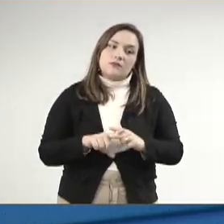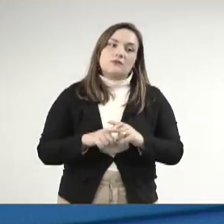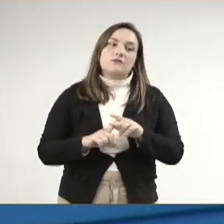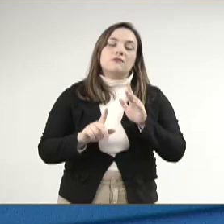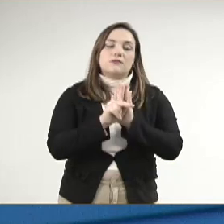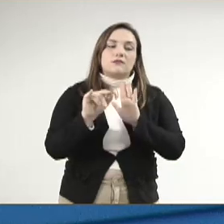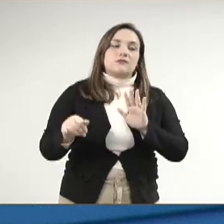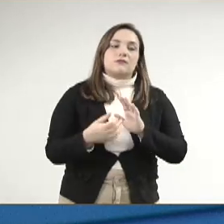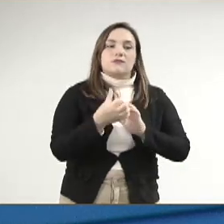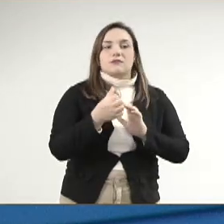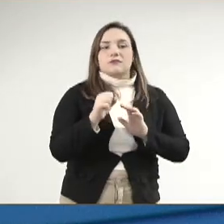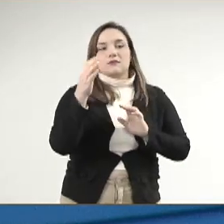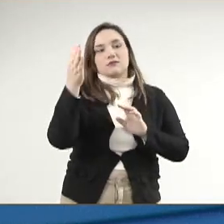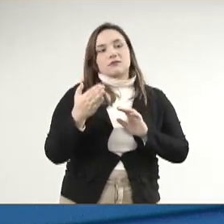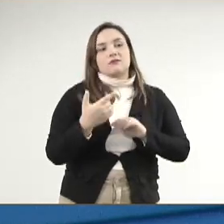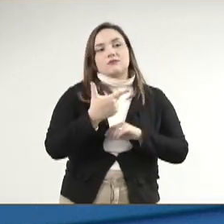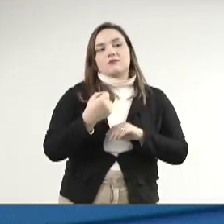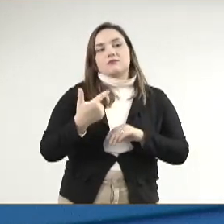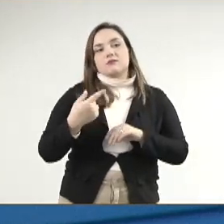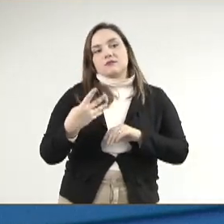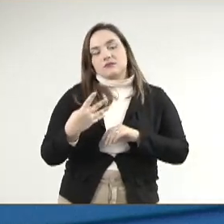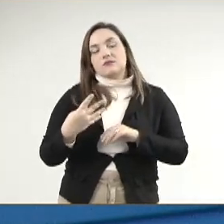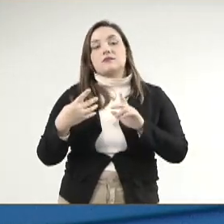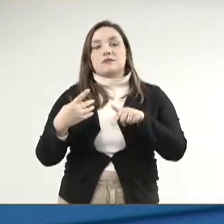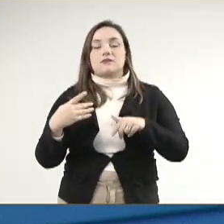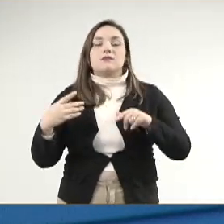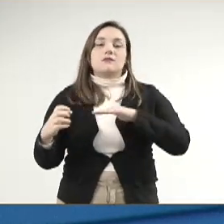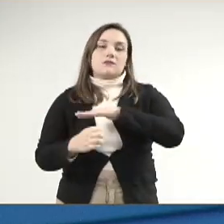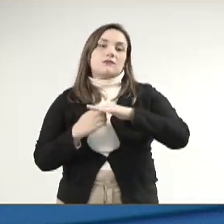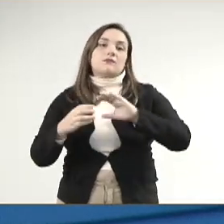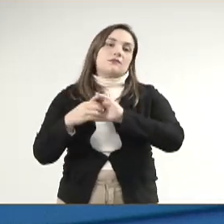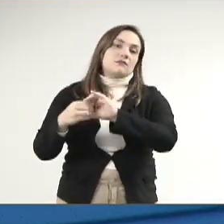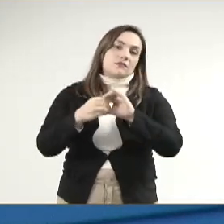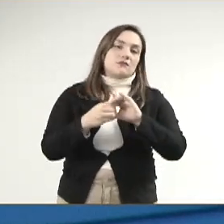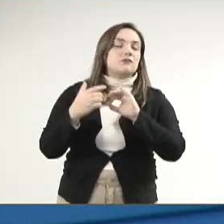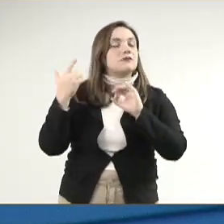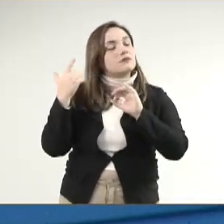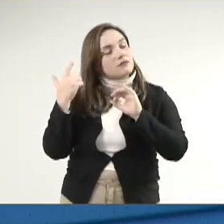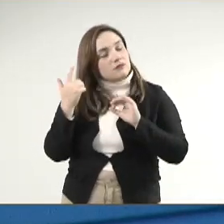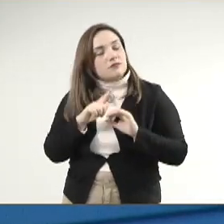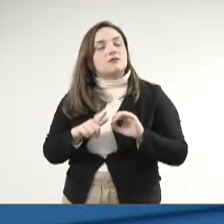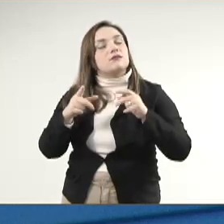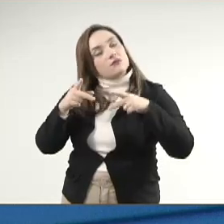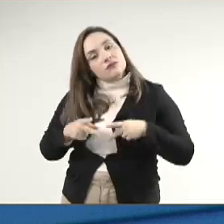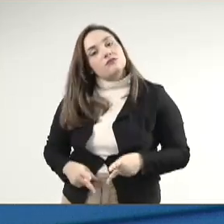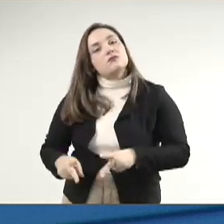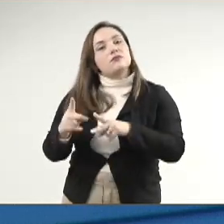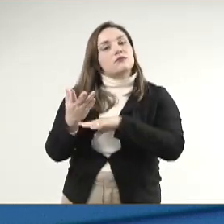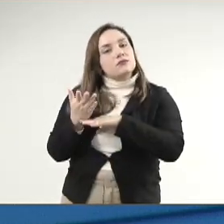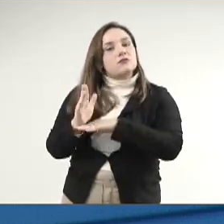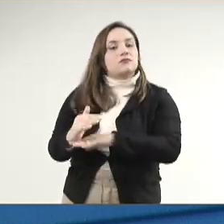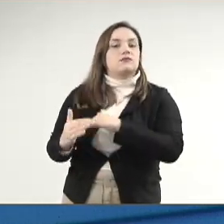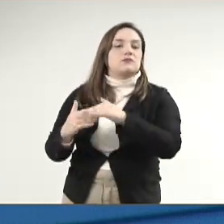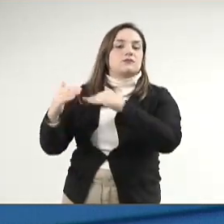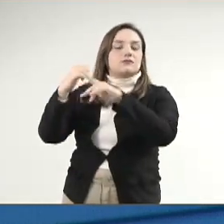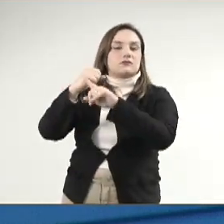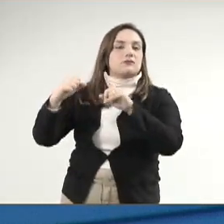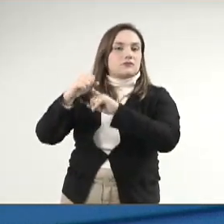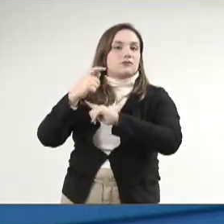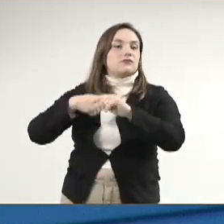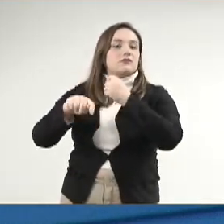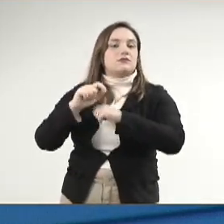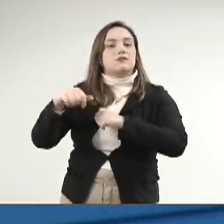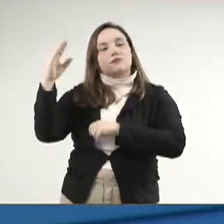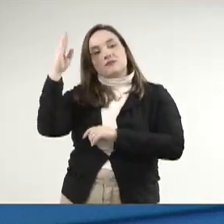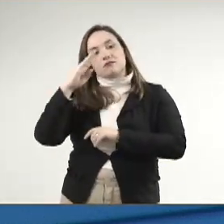projeto 68/2024, para que as cooperativas possam continuar colaborando com o desenvolvimento socioeconômico do